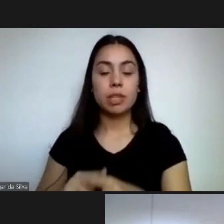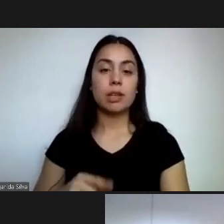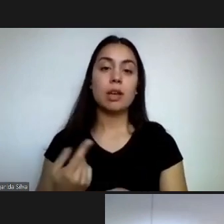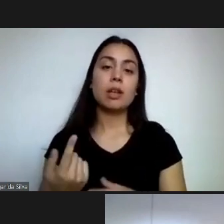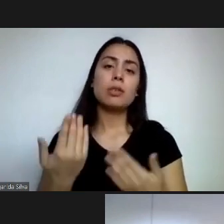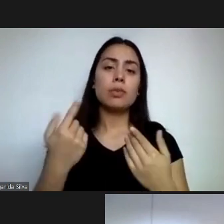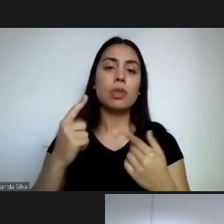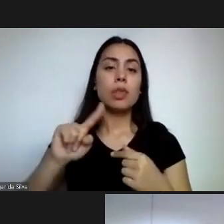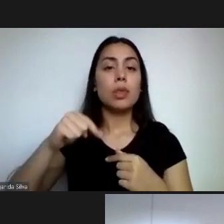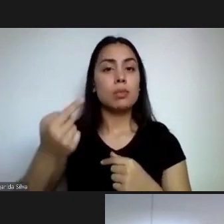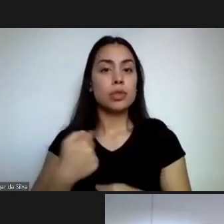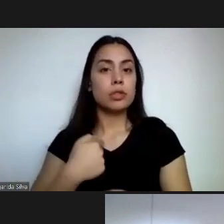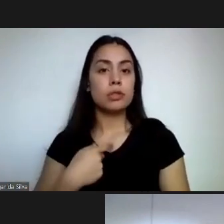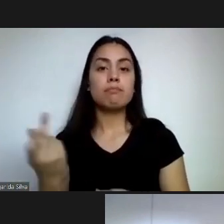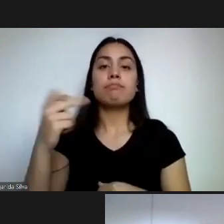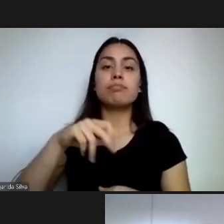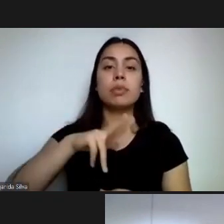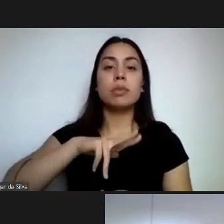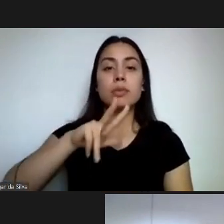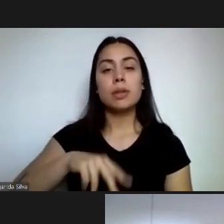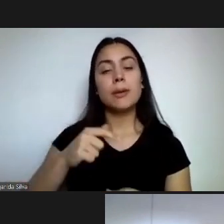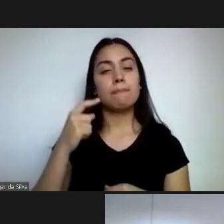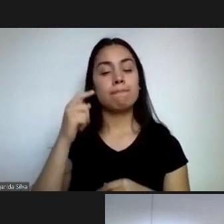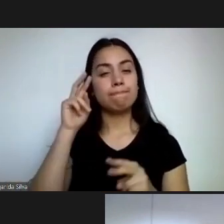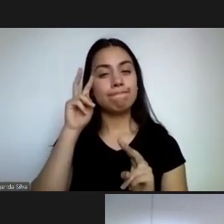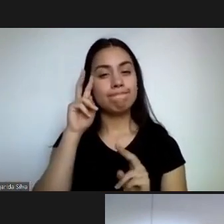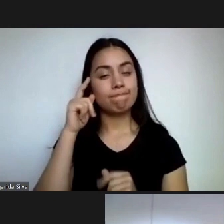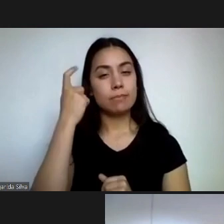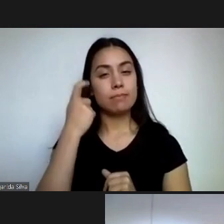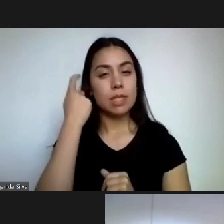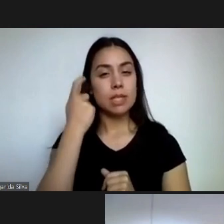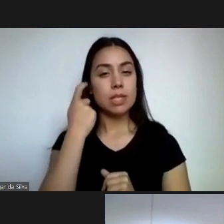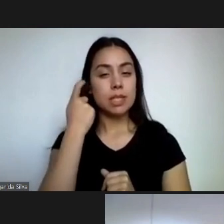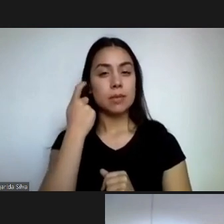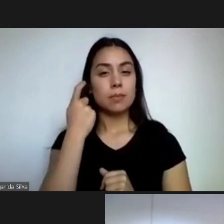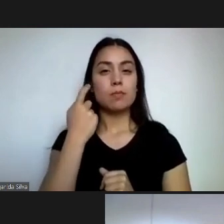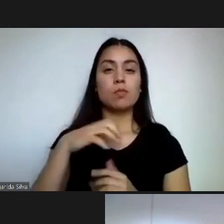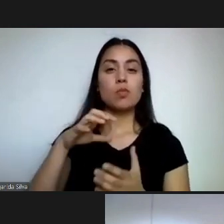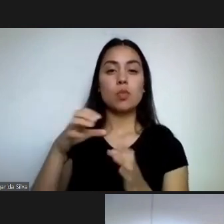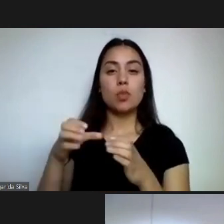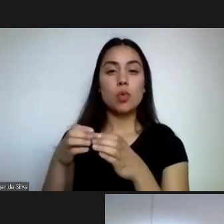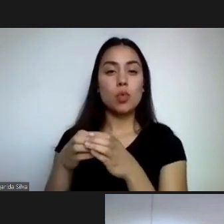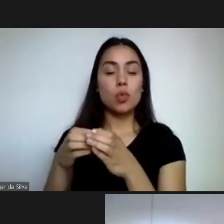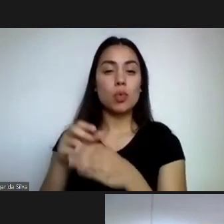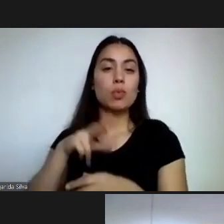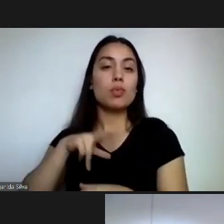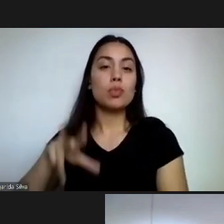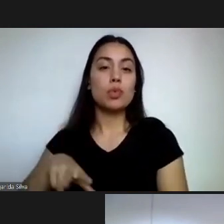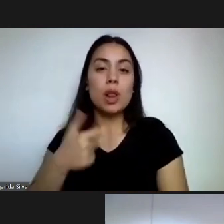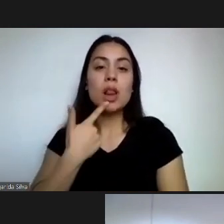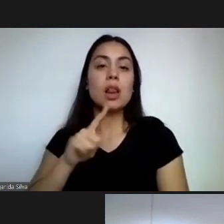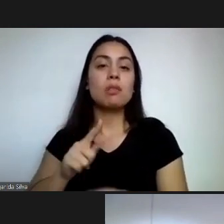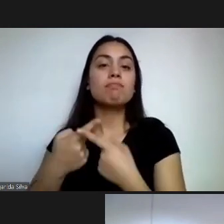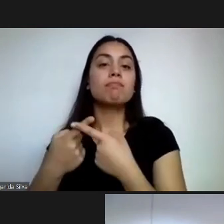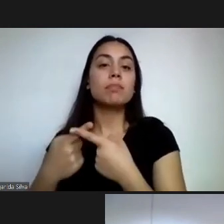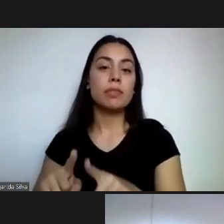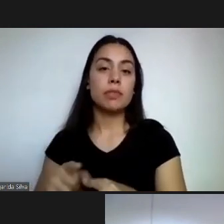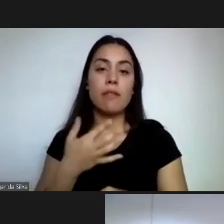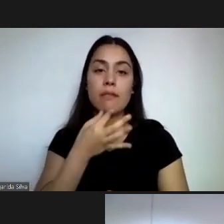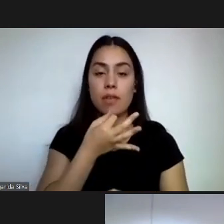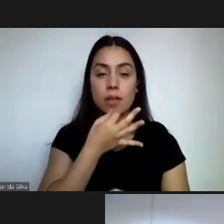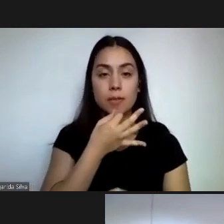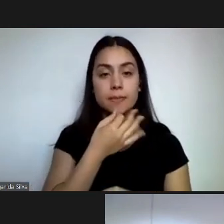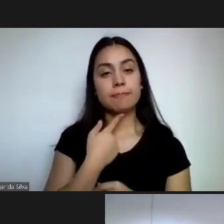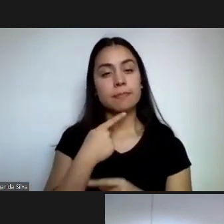do doutoramento, de pensar nisso relativamente a outras populações no contexto português. E no contexto português interessou-me